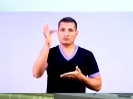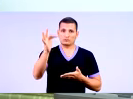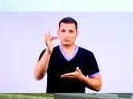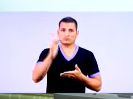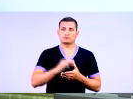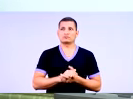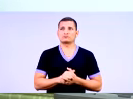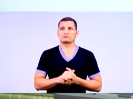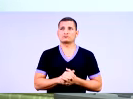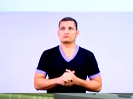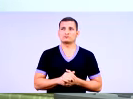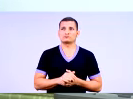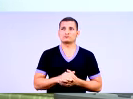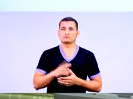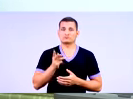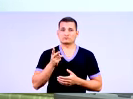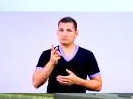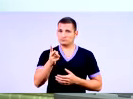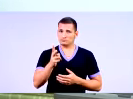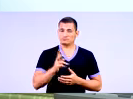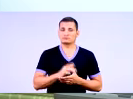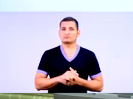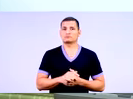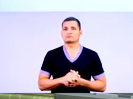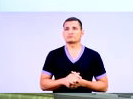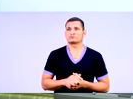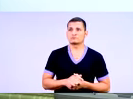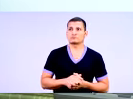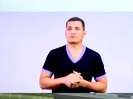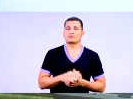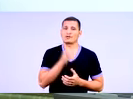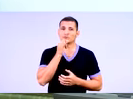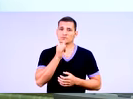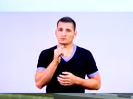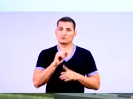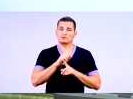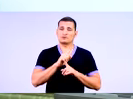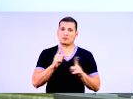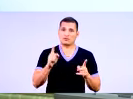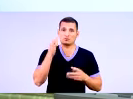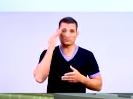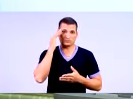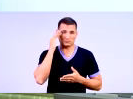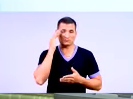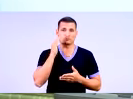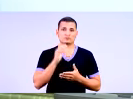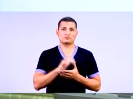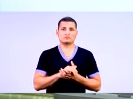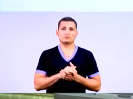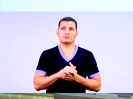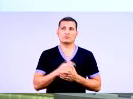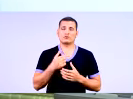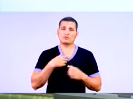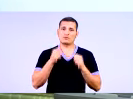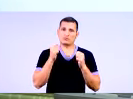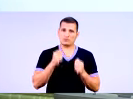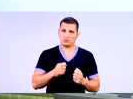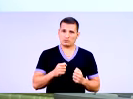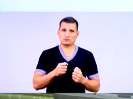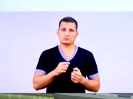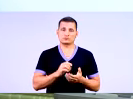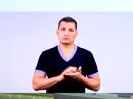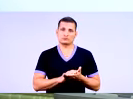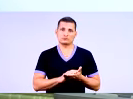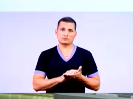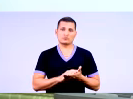Então, sempre ratificando para vocês, não entendendo completamente a sentença, eu posso me apropriar